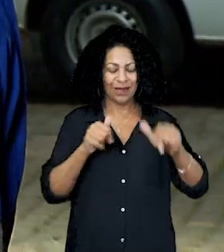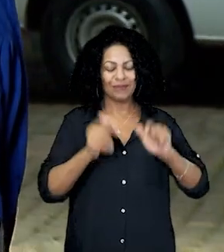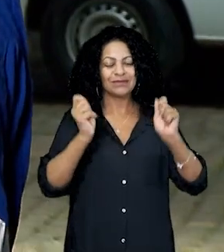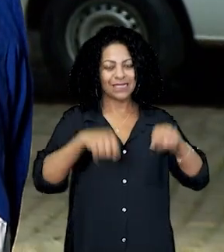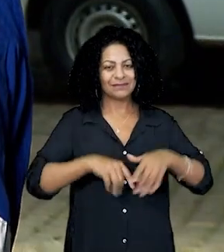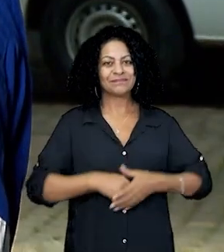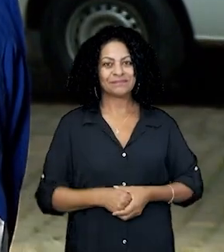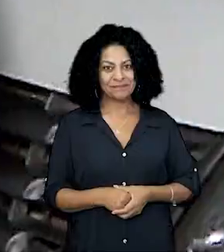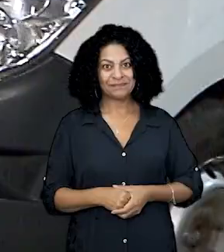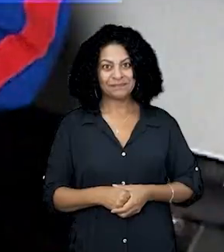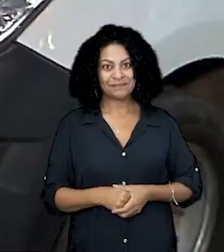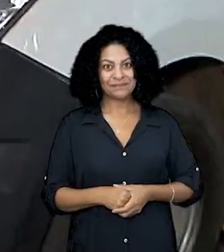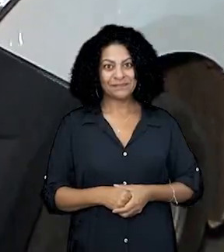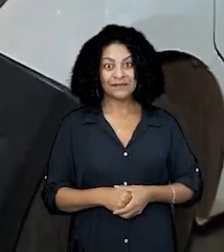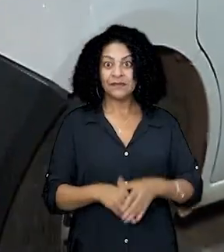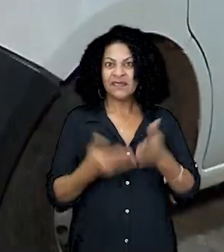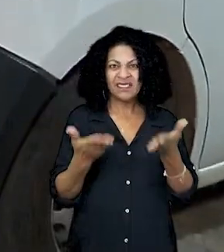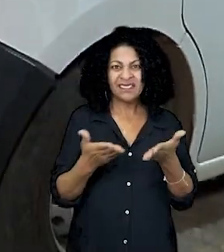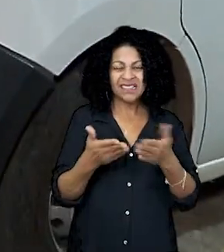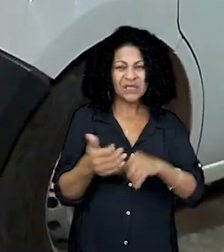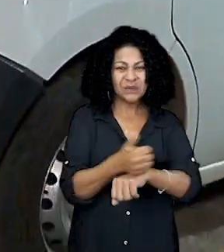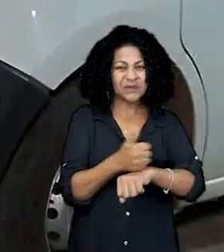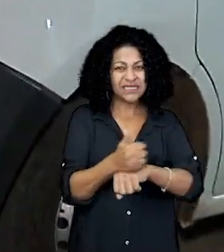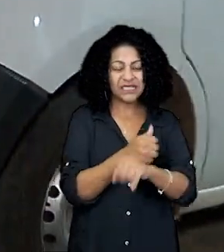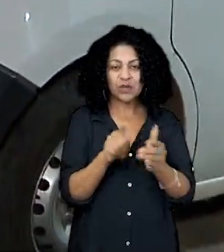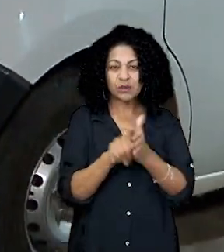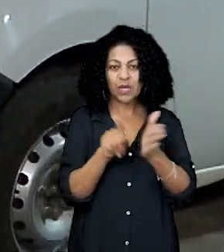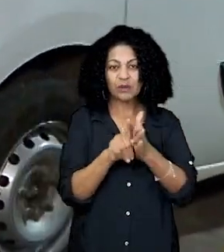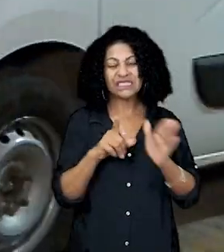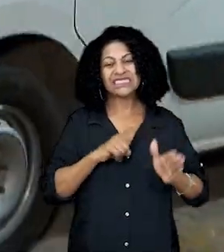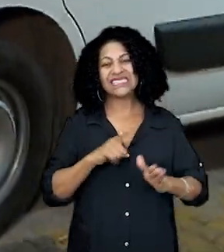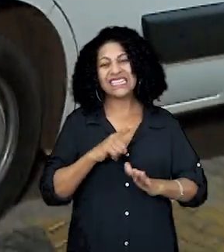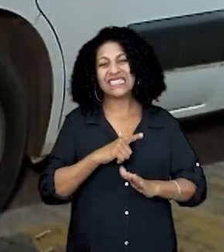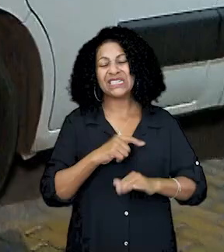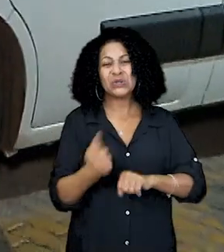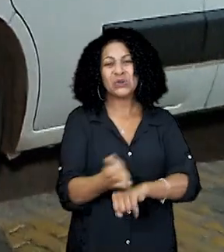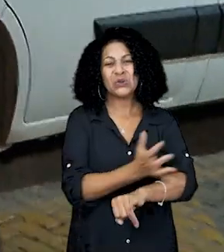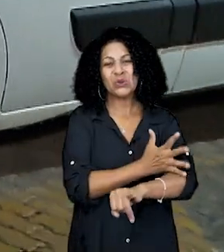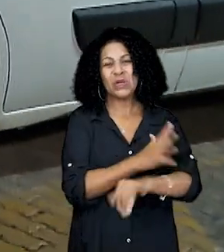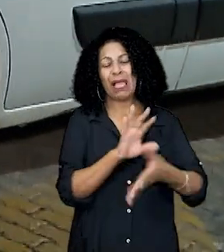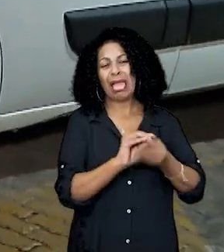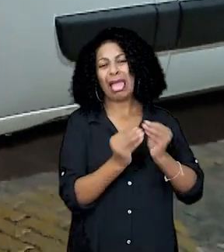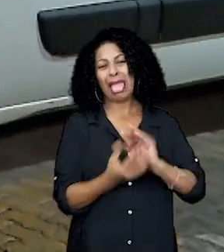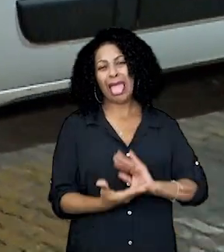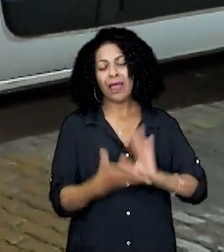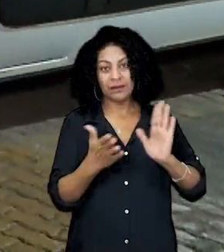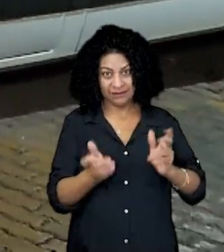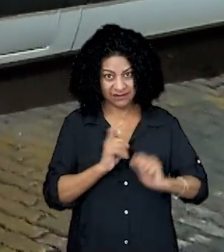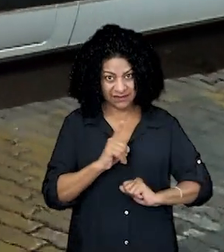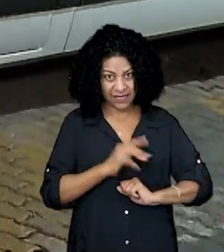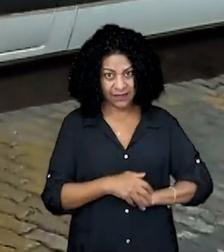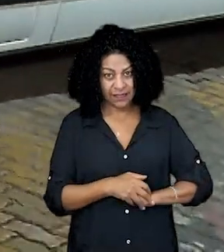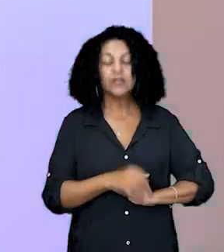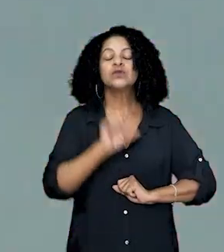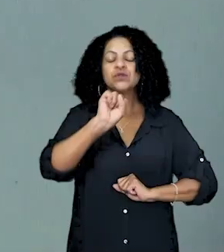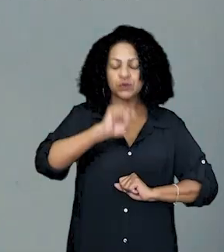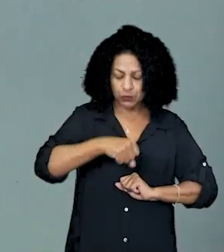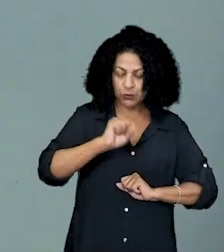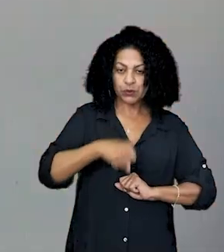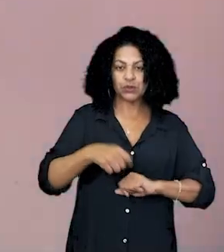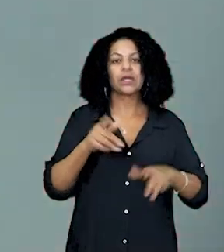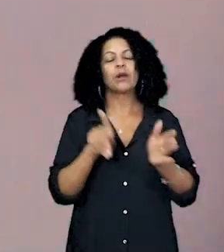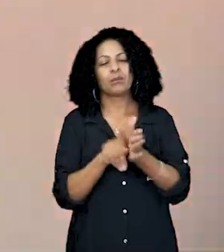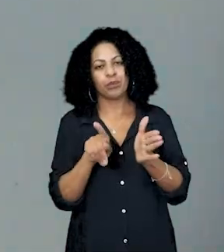dia livre para eles. Você considera que essa profissão tem um desgaste emocional muito grande? Tem. Essa profissão